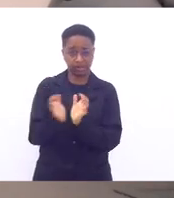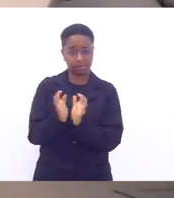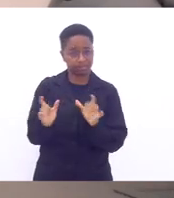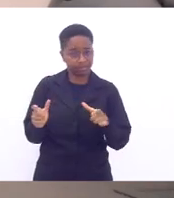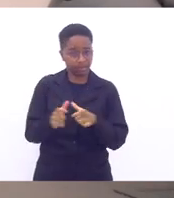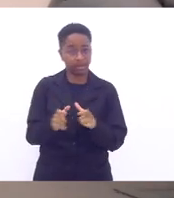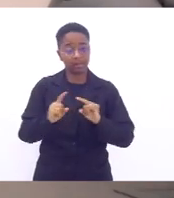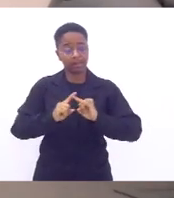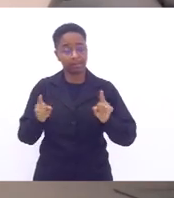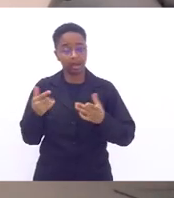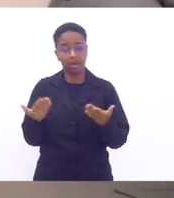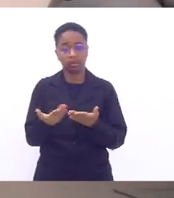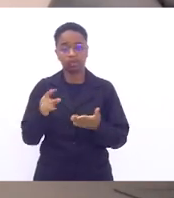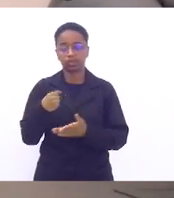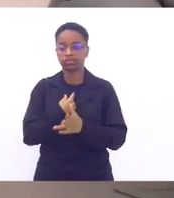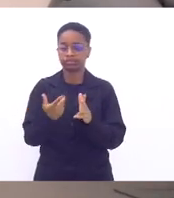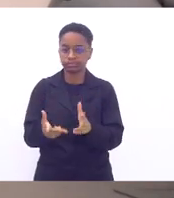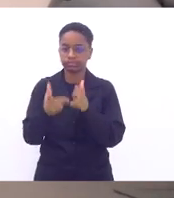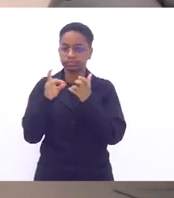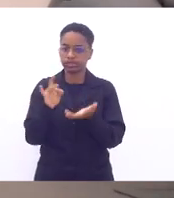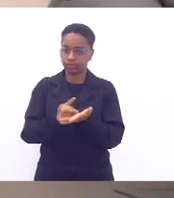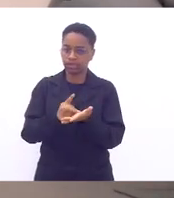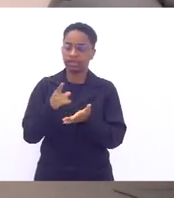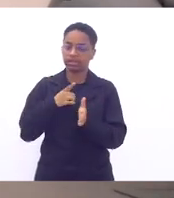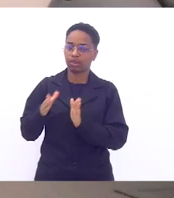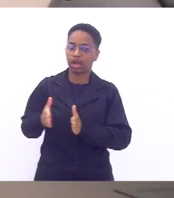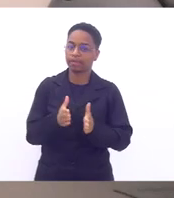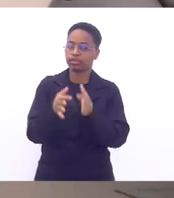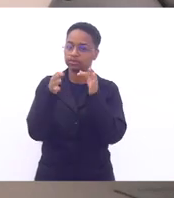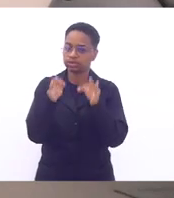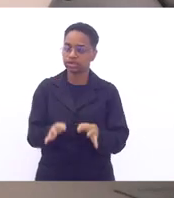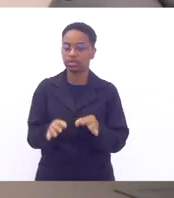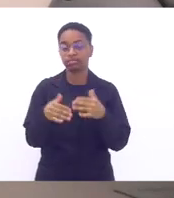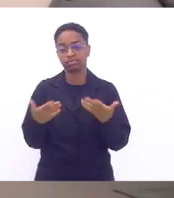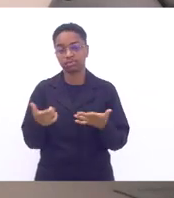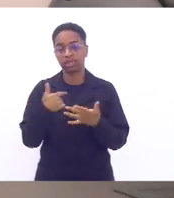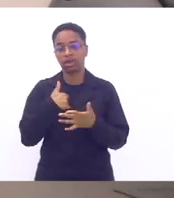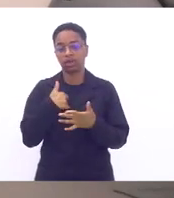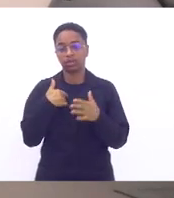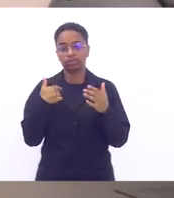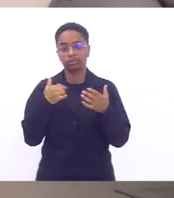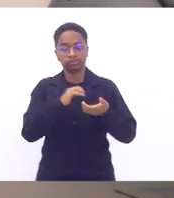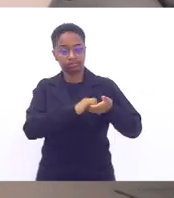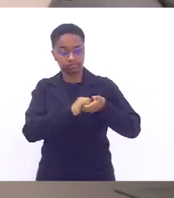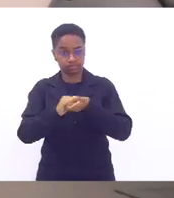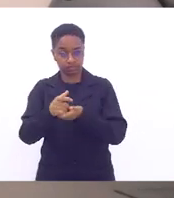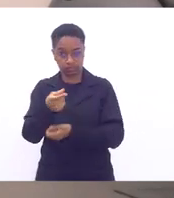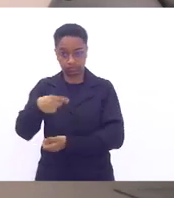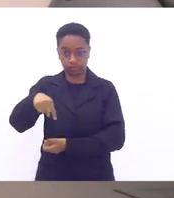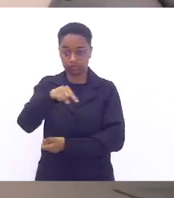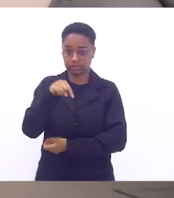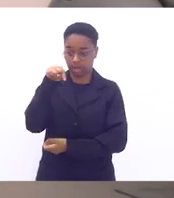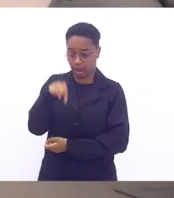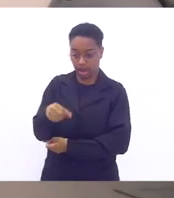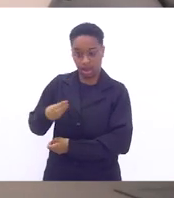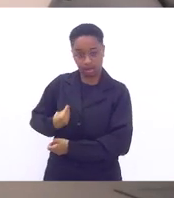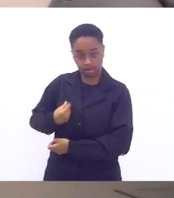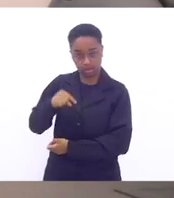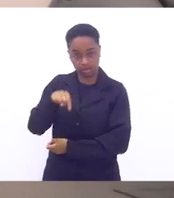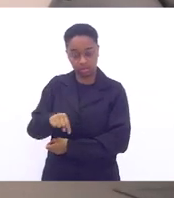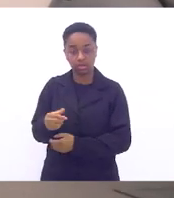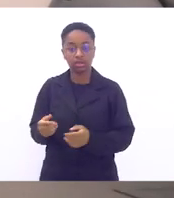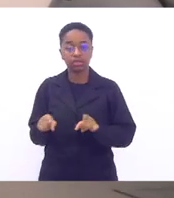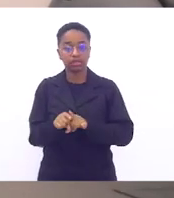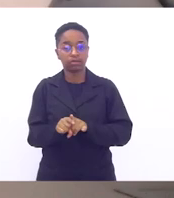é um momento que a gente percebe que efetivamente Estamos no caminho certo então quero deixar aqui uma saudação a vocês que estão aqui né E